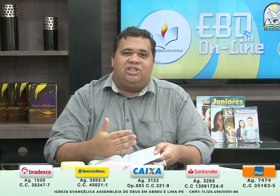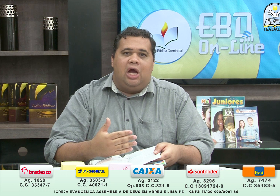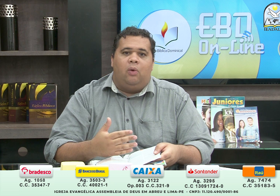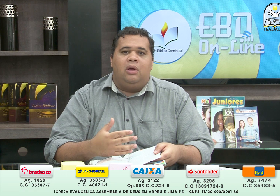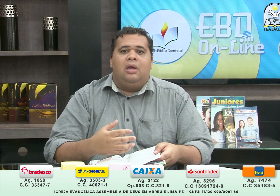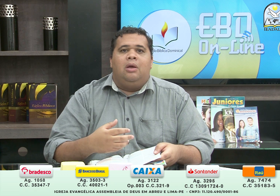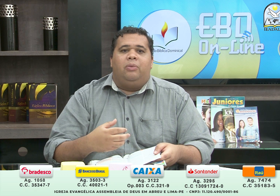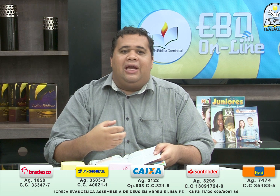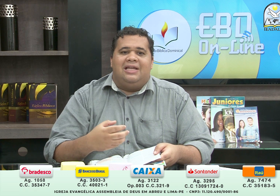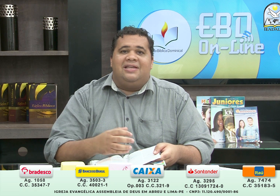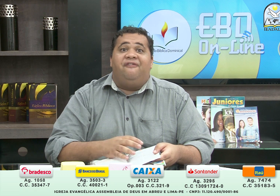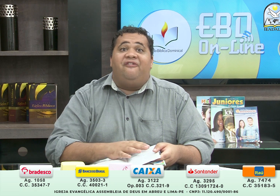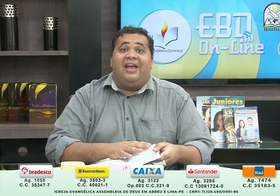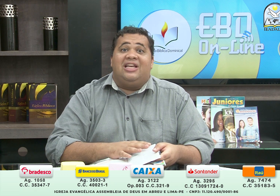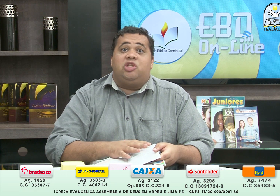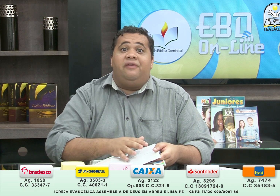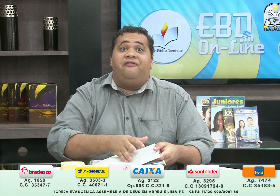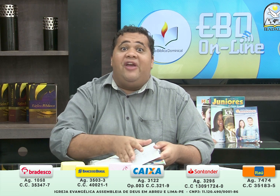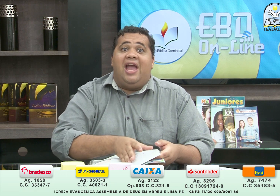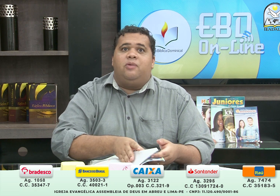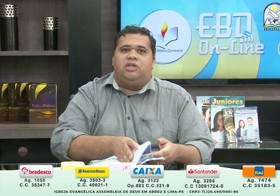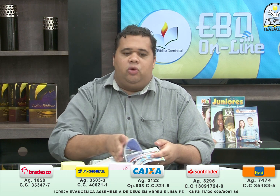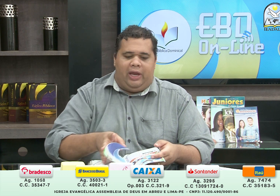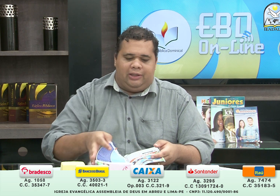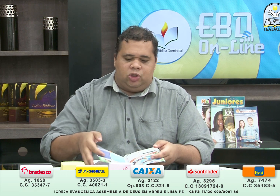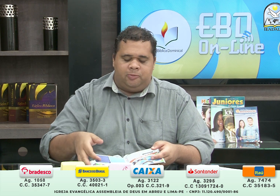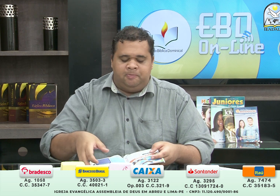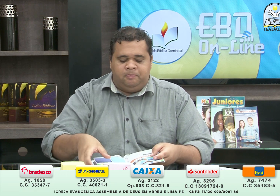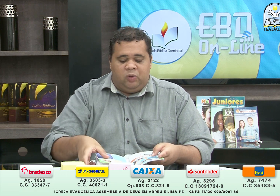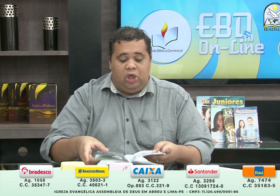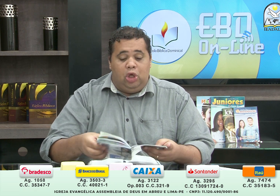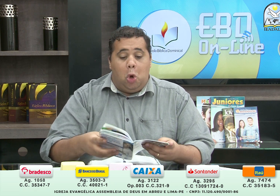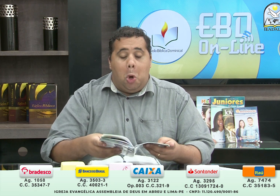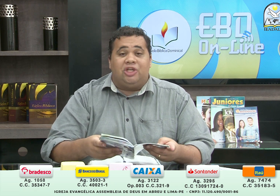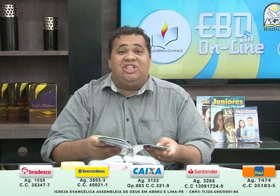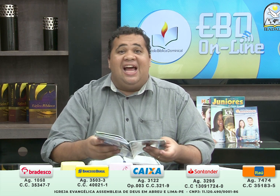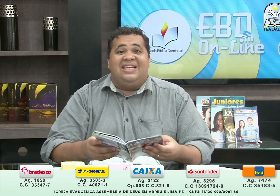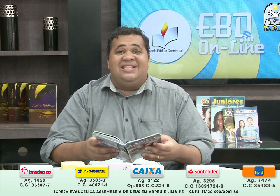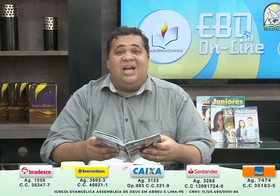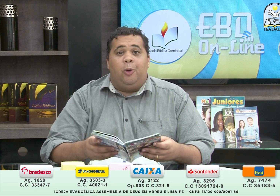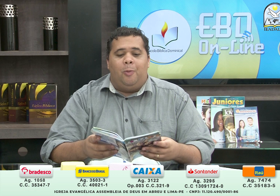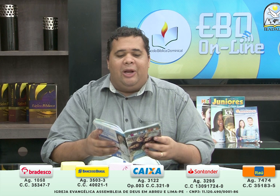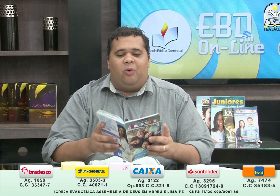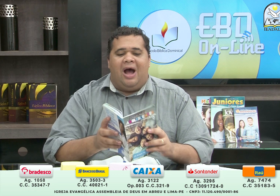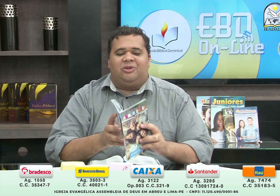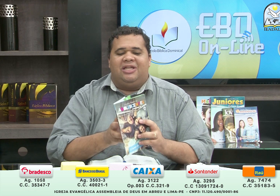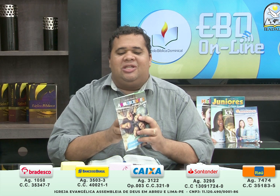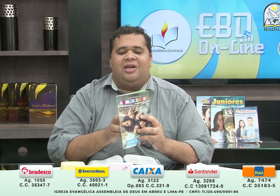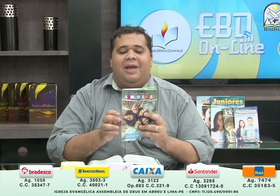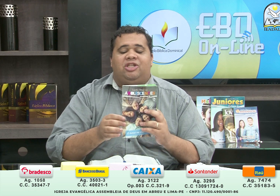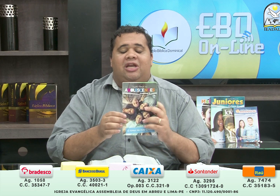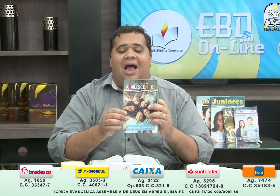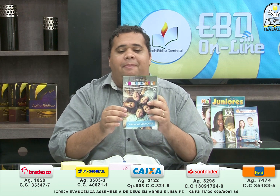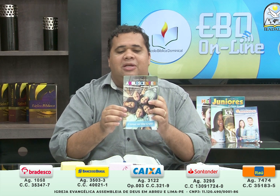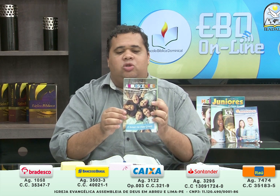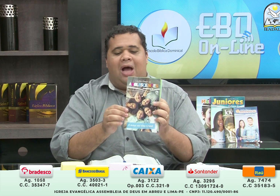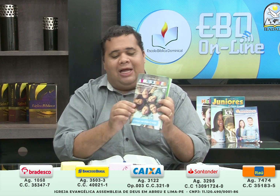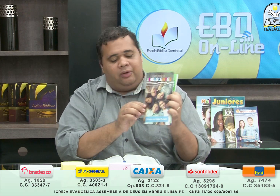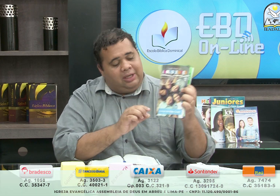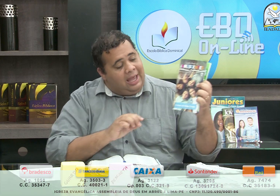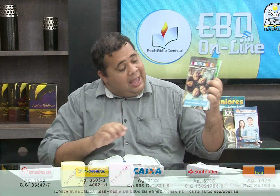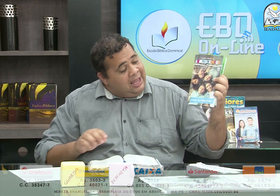compaixão por aqueles que estão enfermos e doentes e Hoje a lição número quatro desse trimestre